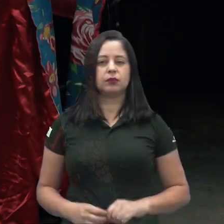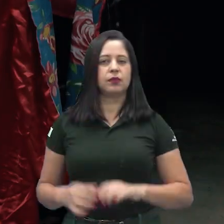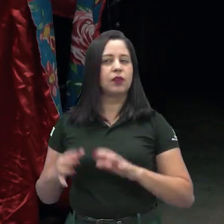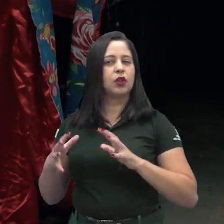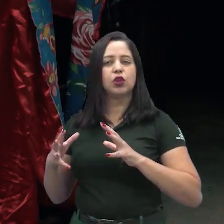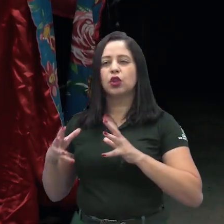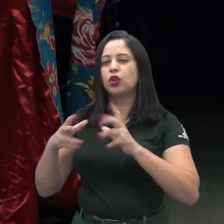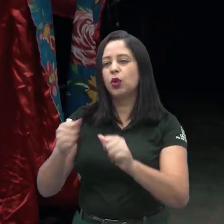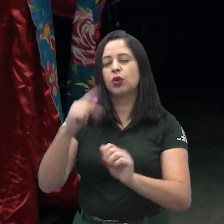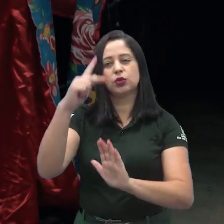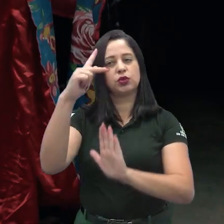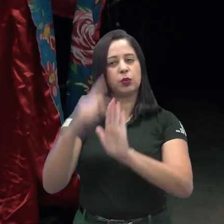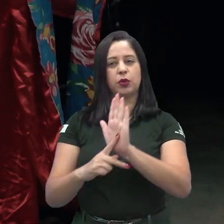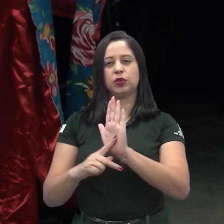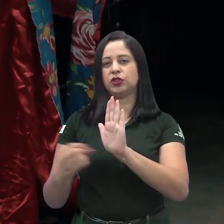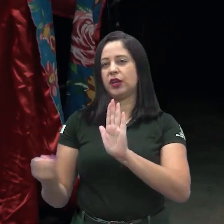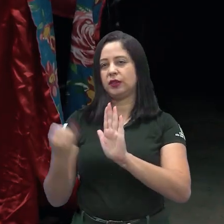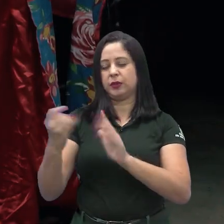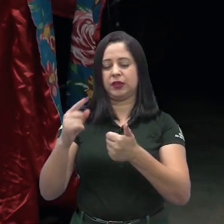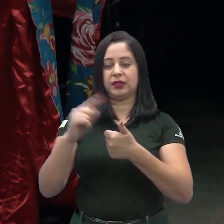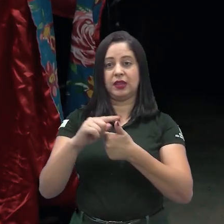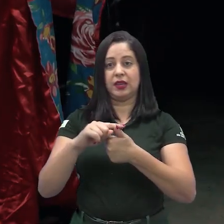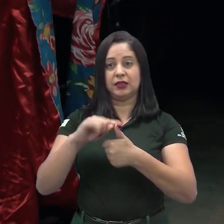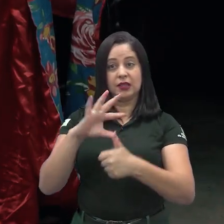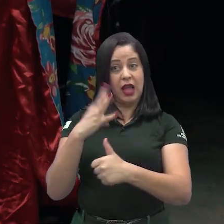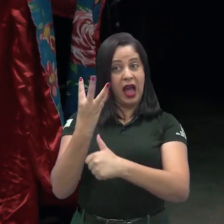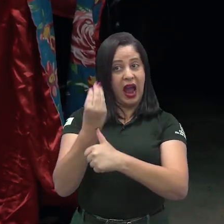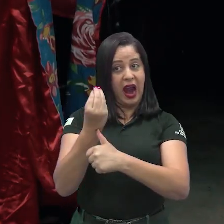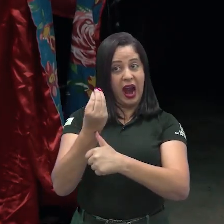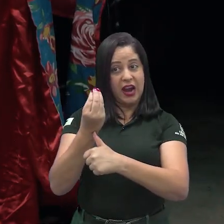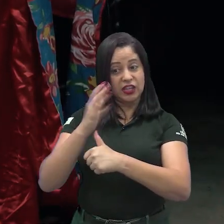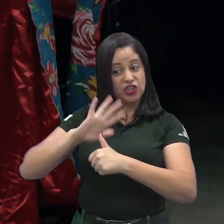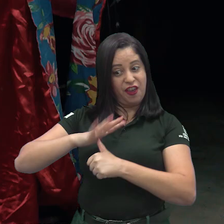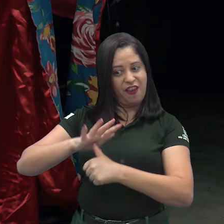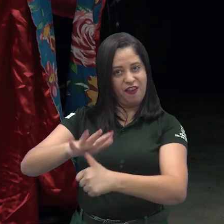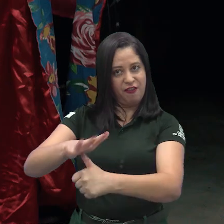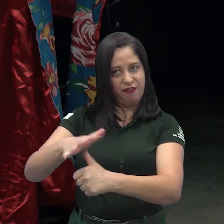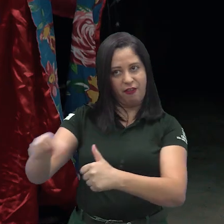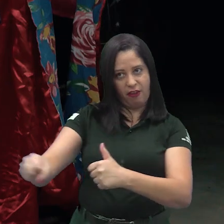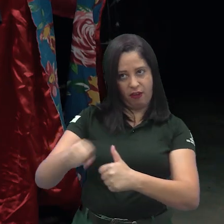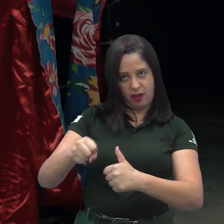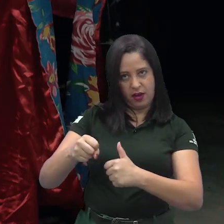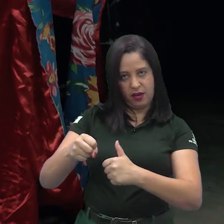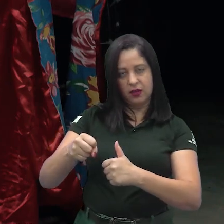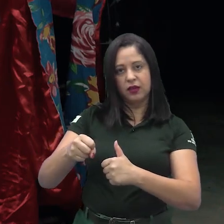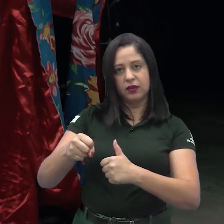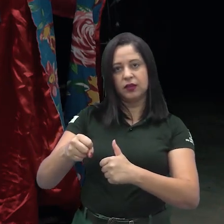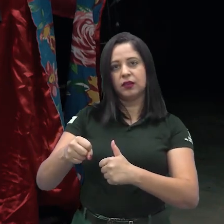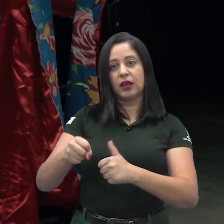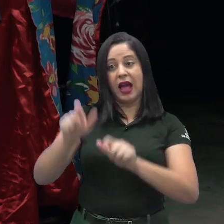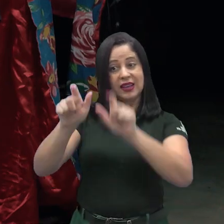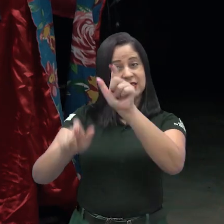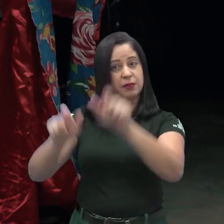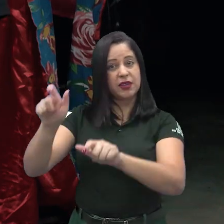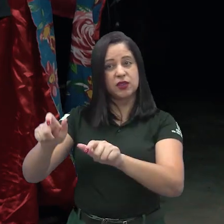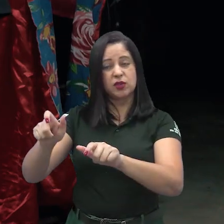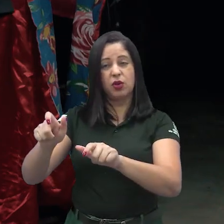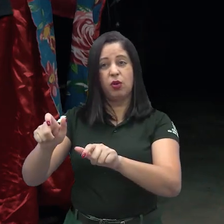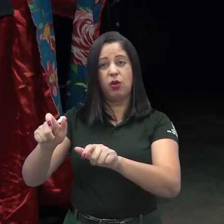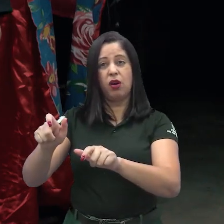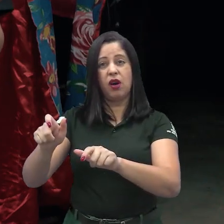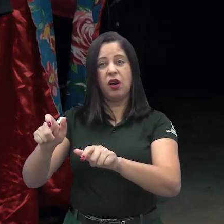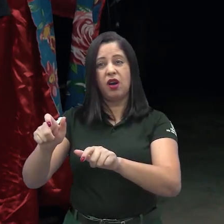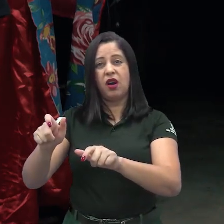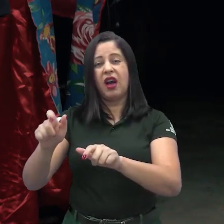Todos os projetos têm a sua importância. O Arte na Feira, por compartilhar literatura, que às vezes é inacessível, né? As pessoas às vezes